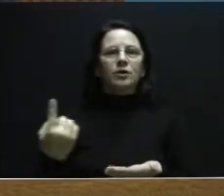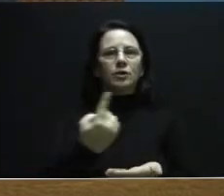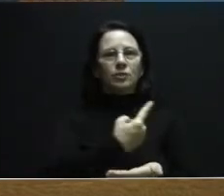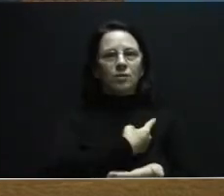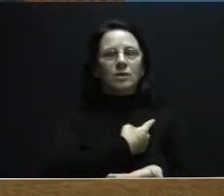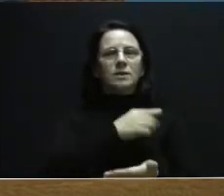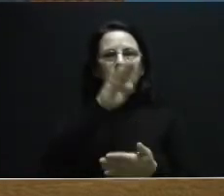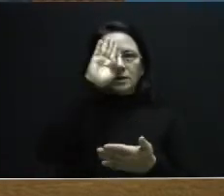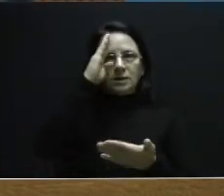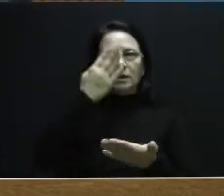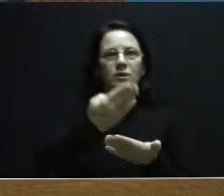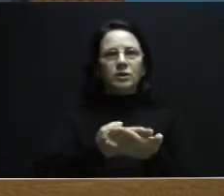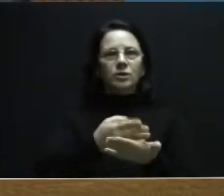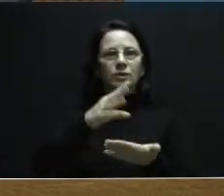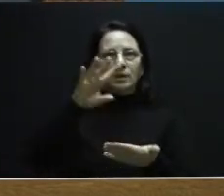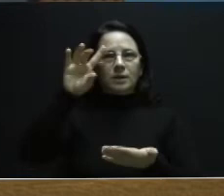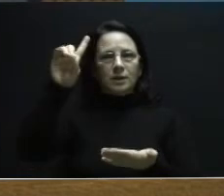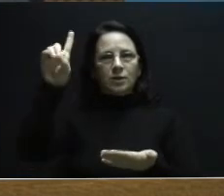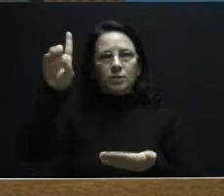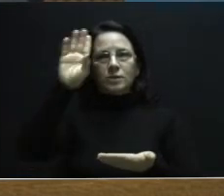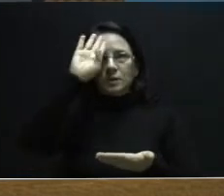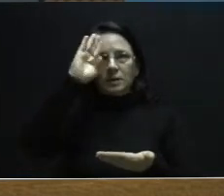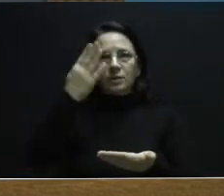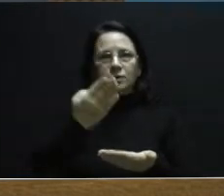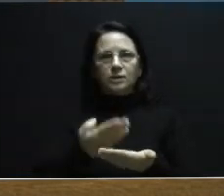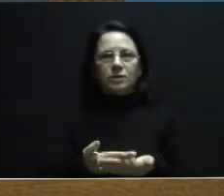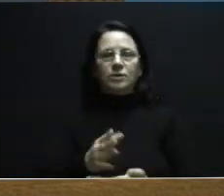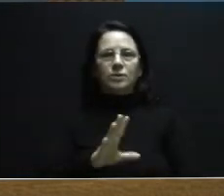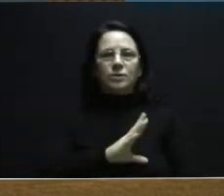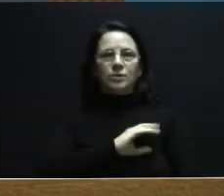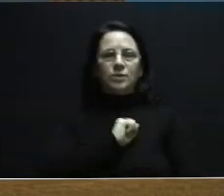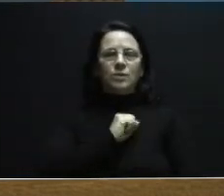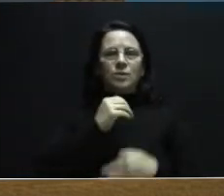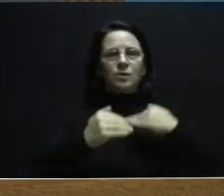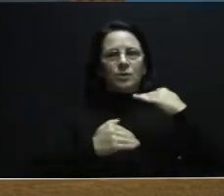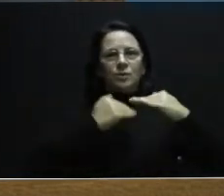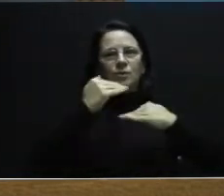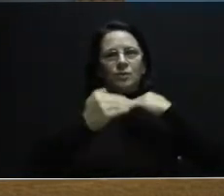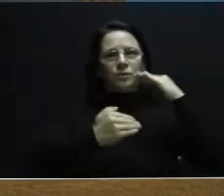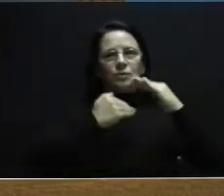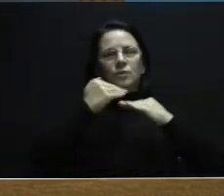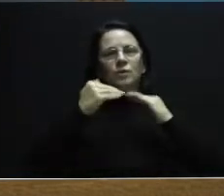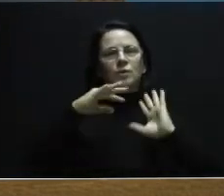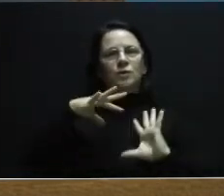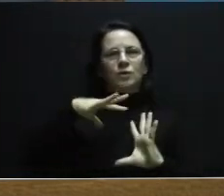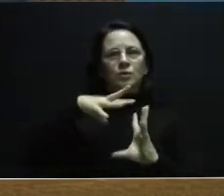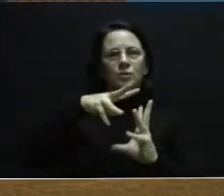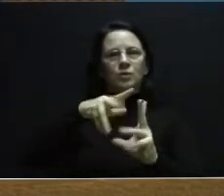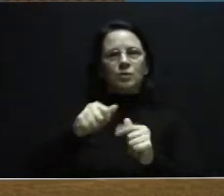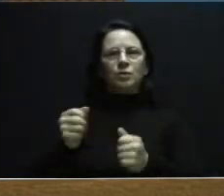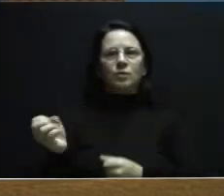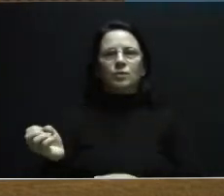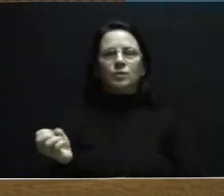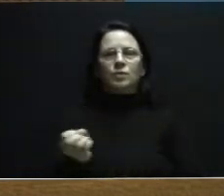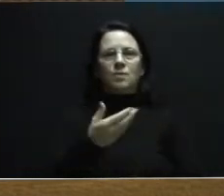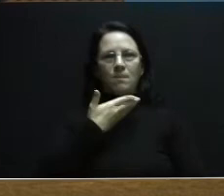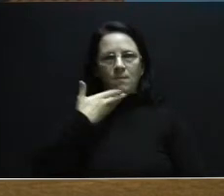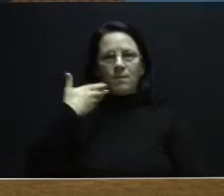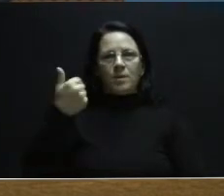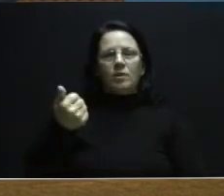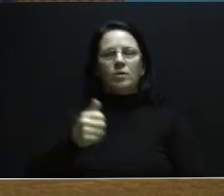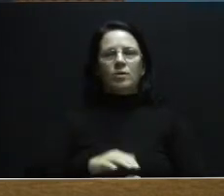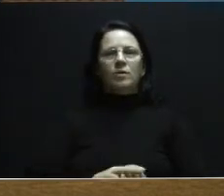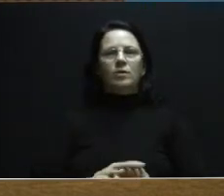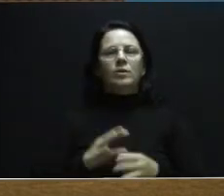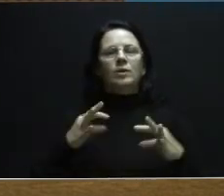gente acredite no amor. Porque o mundo melhor vai ser construído assim. E a família vai ter pleno